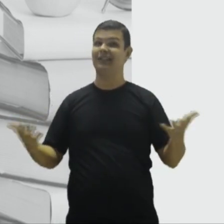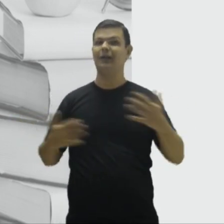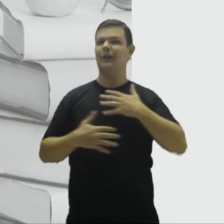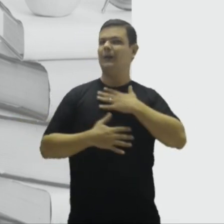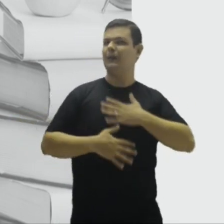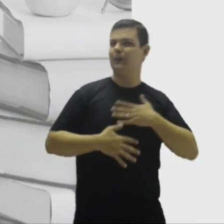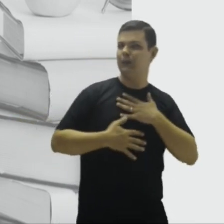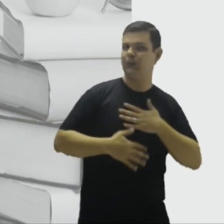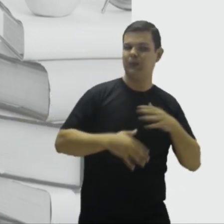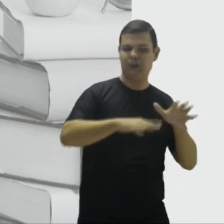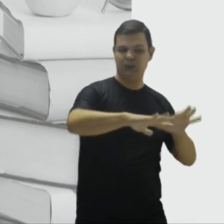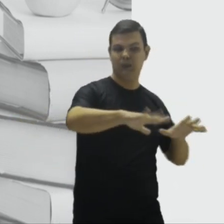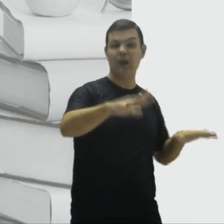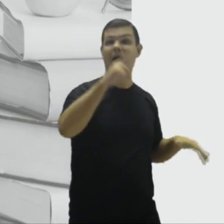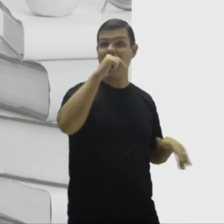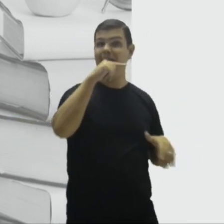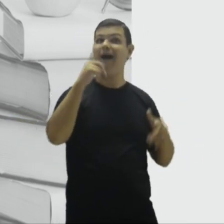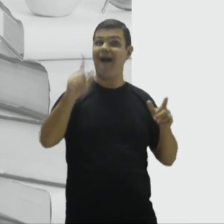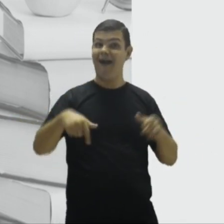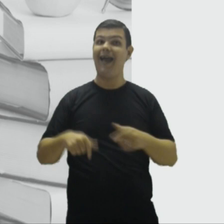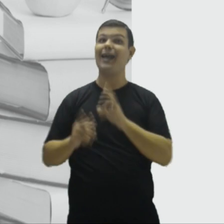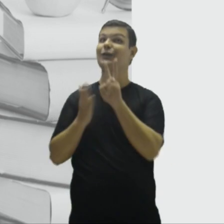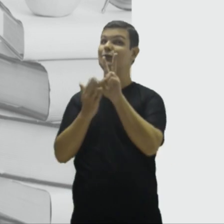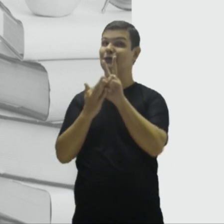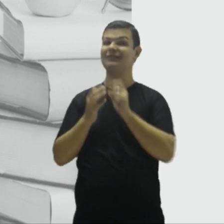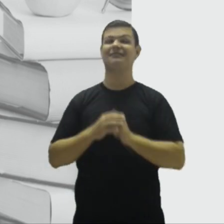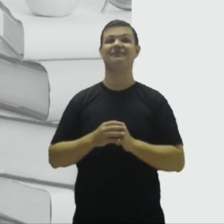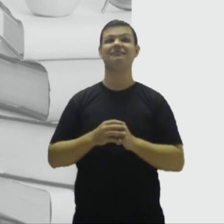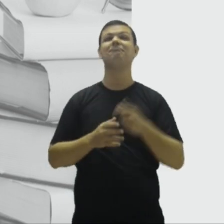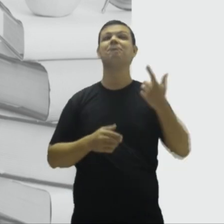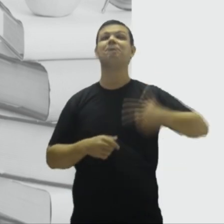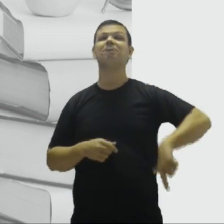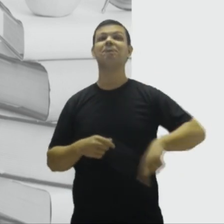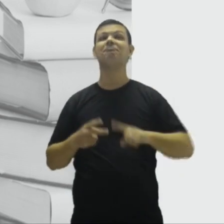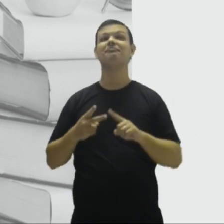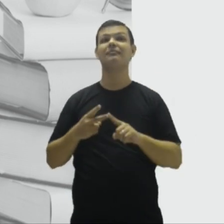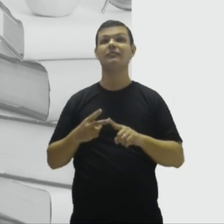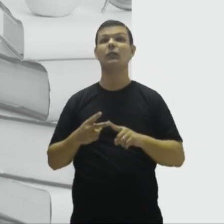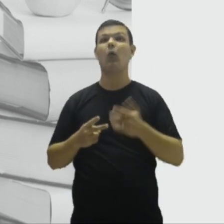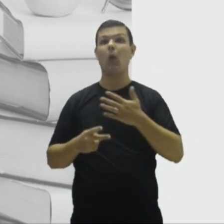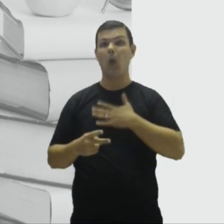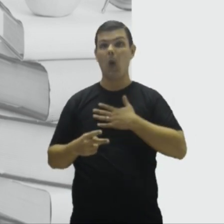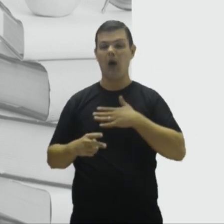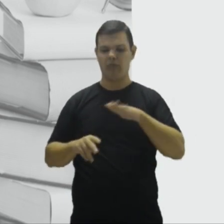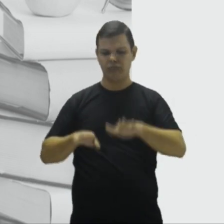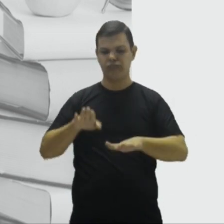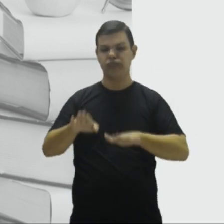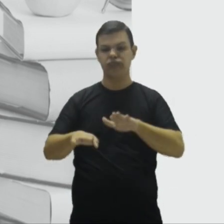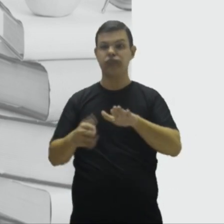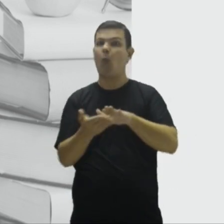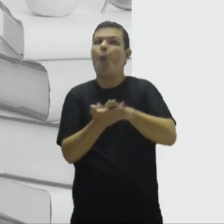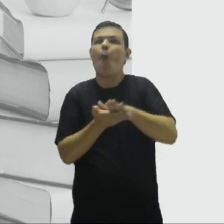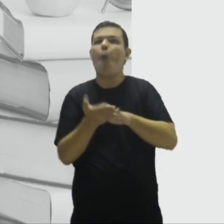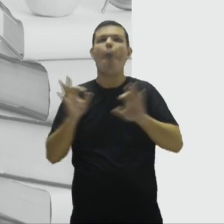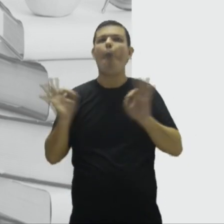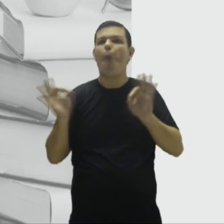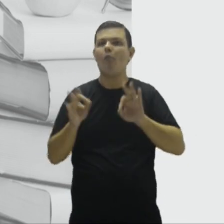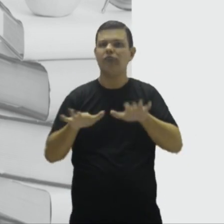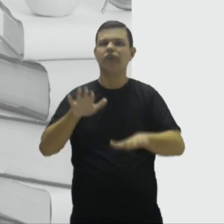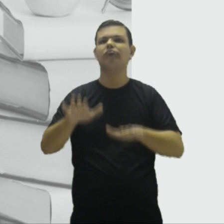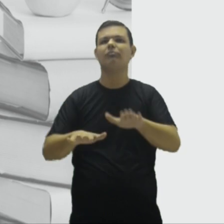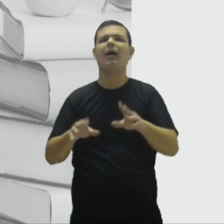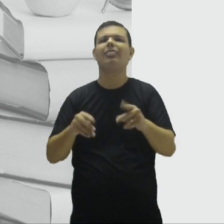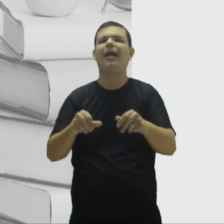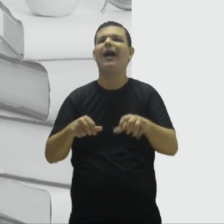rio e igarapé é um hábito indígena. Segundo, gostam de andar descalço? Eu gosto muito de andar descalço, pisar